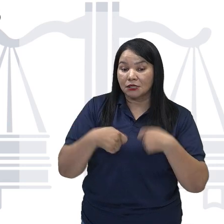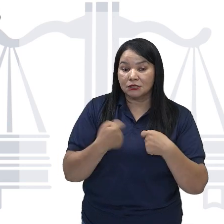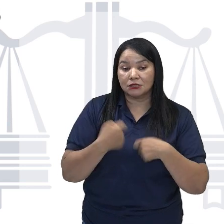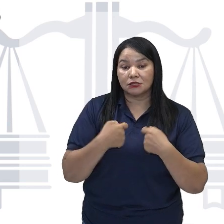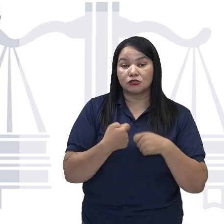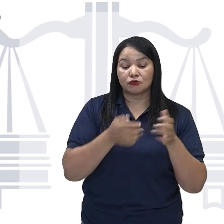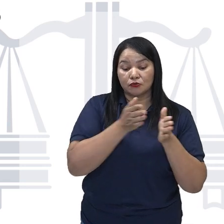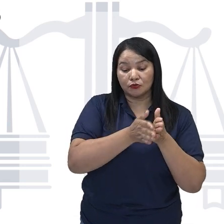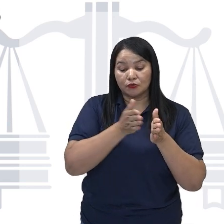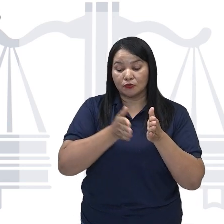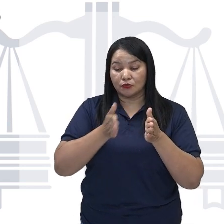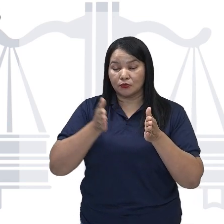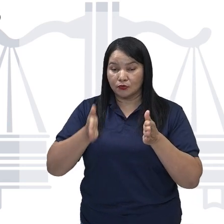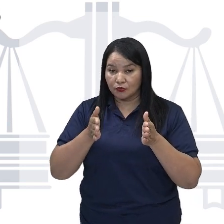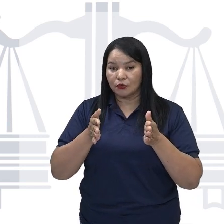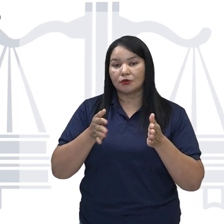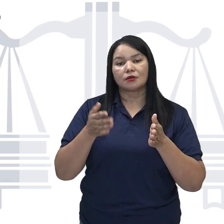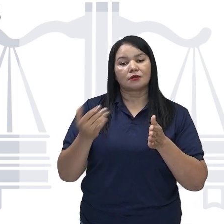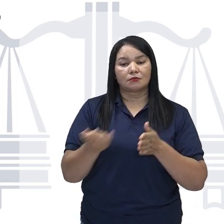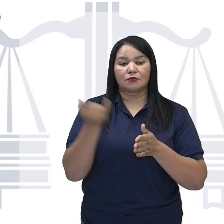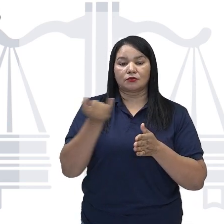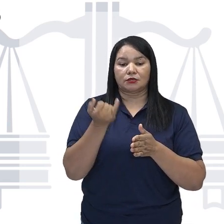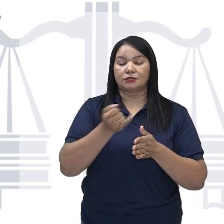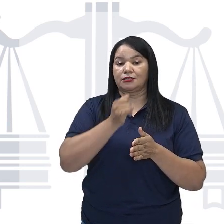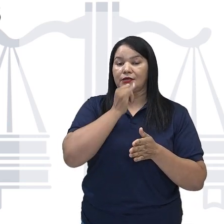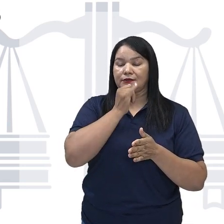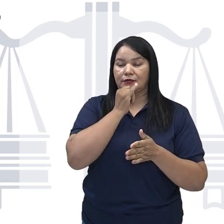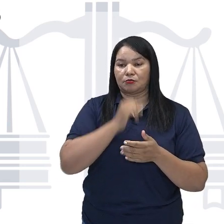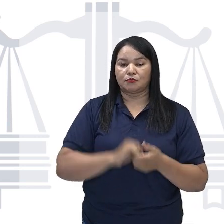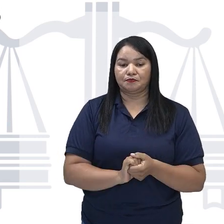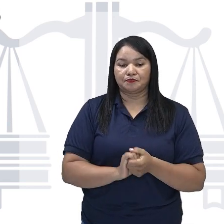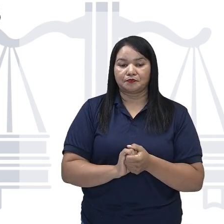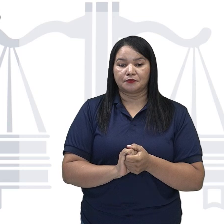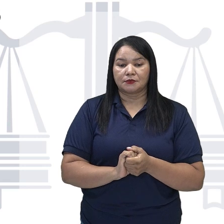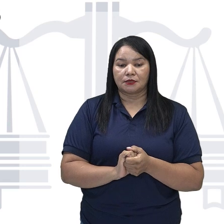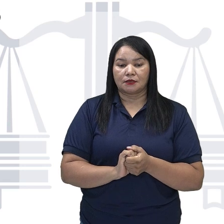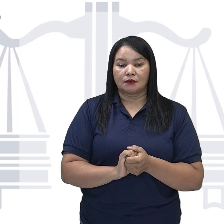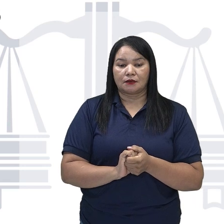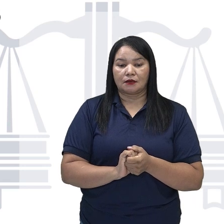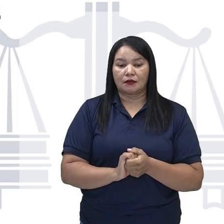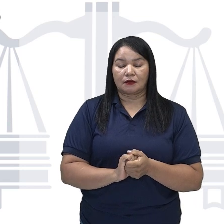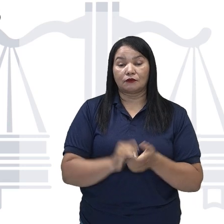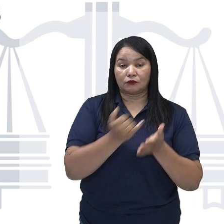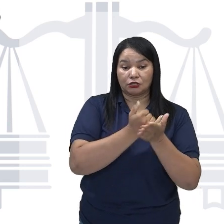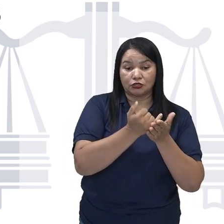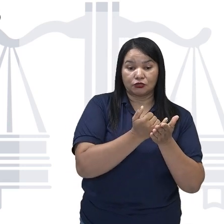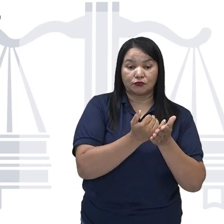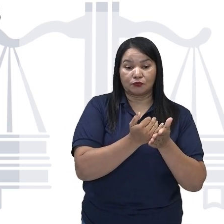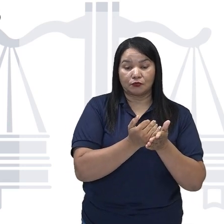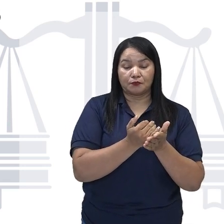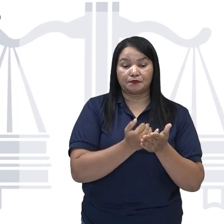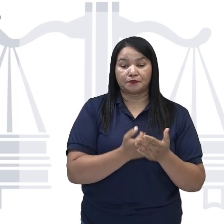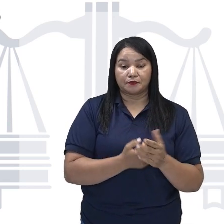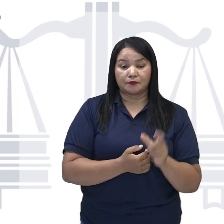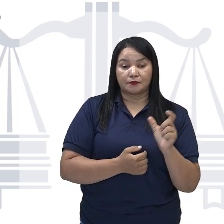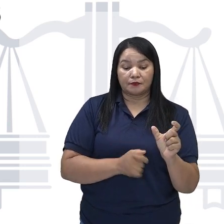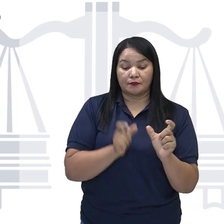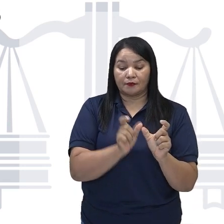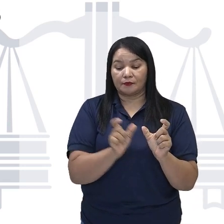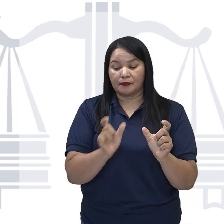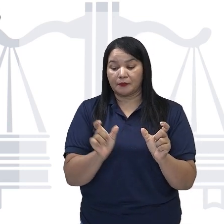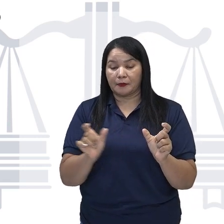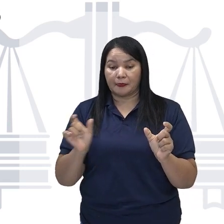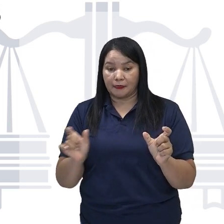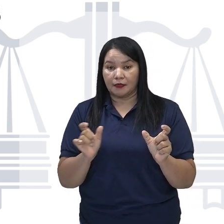caractere? Então, aí nós temos o exemplo. As primeiras letras, no caso desse exemplo que está na tela,